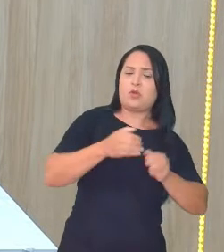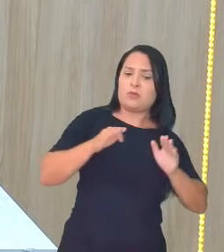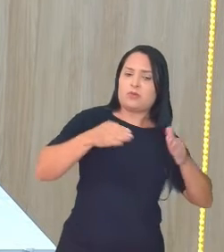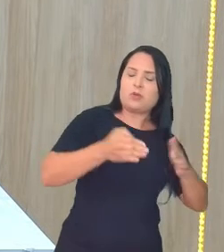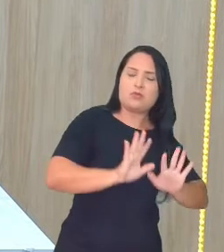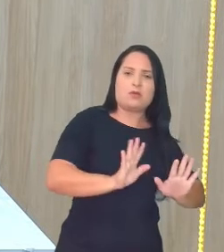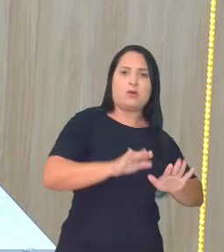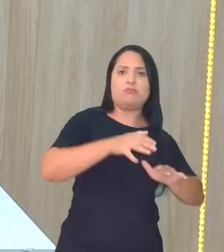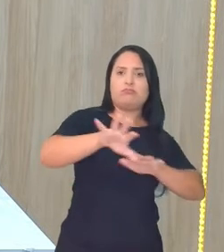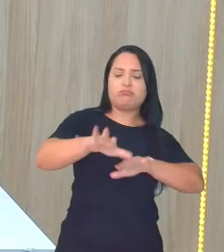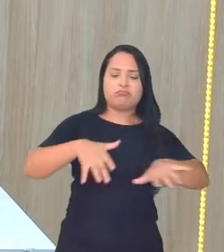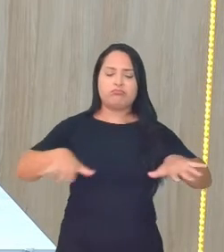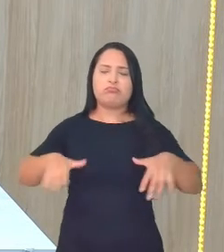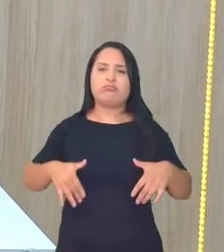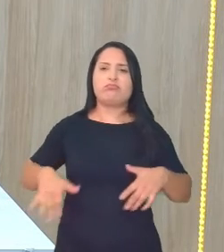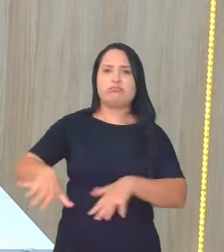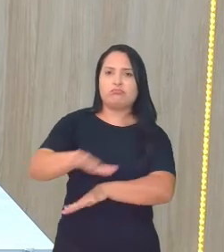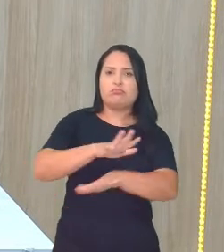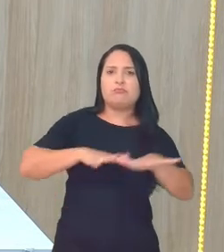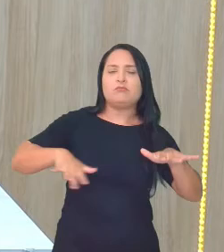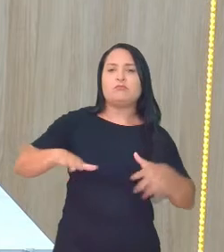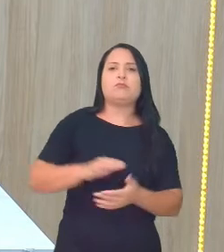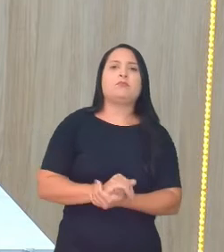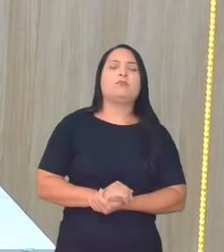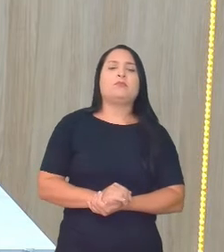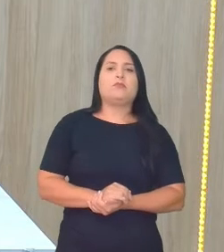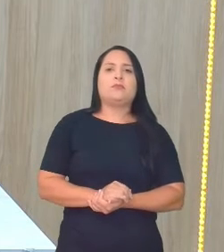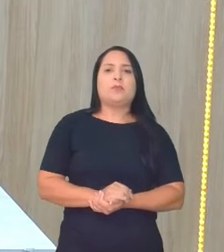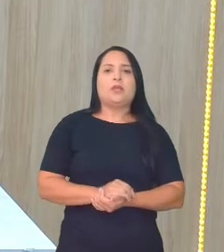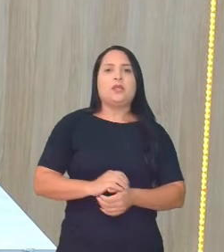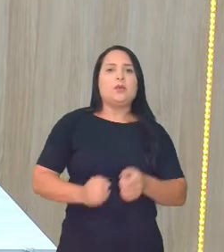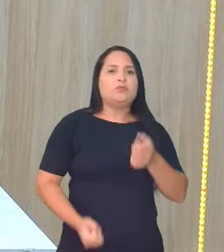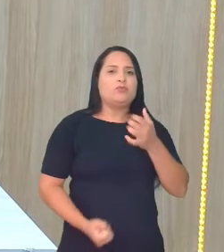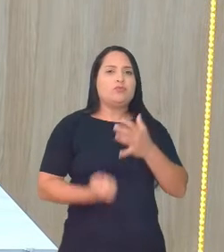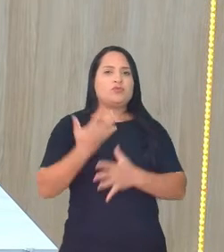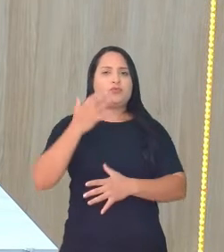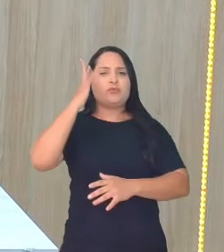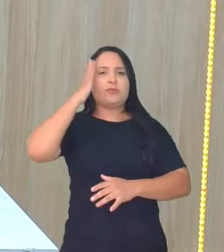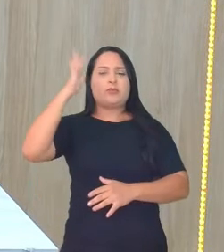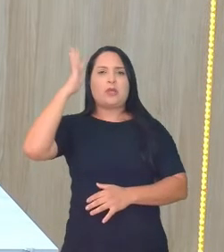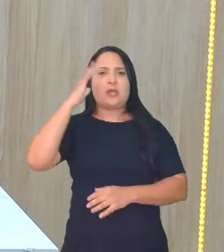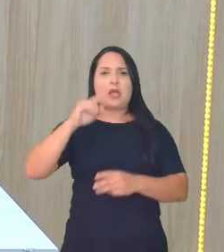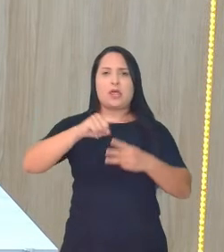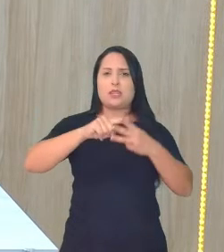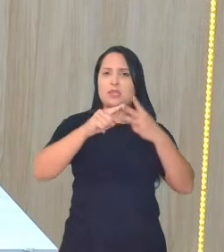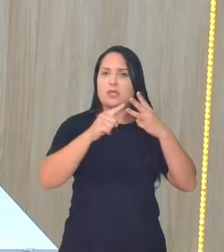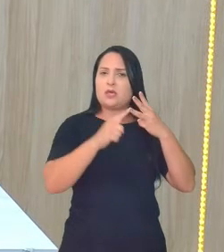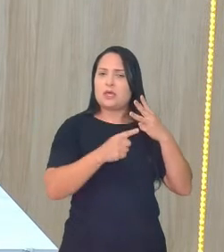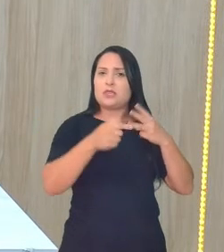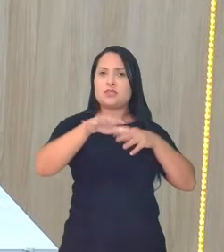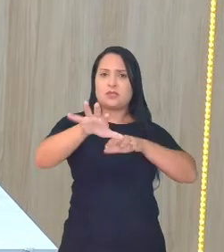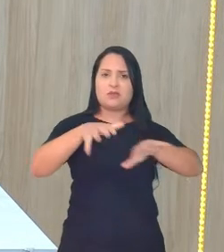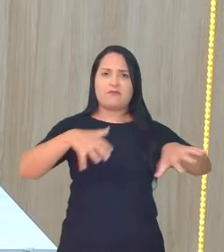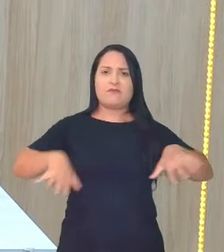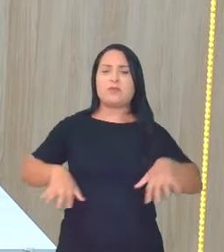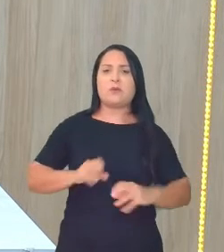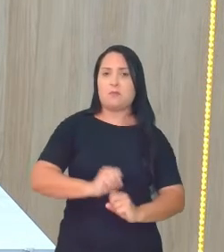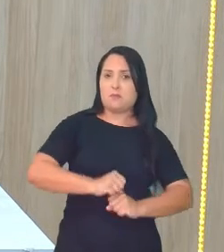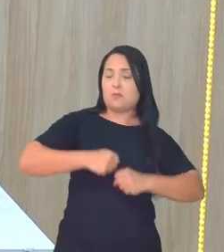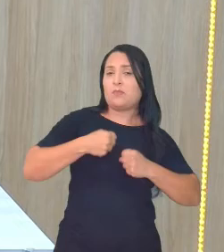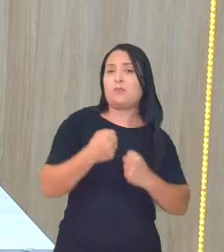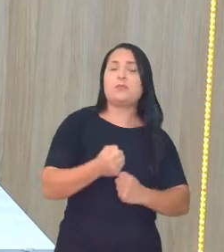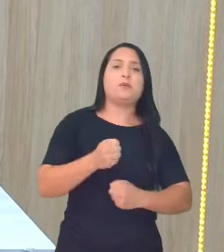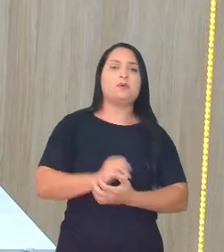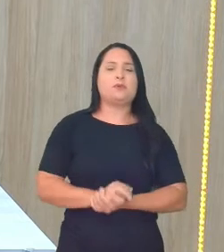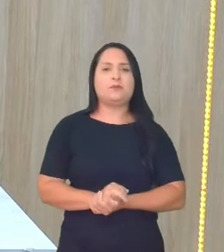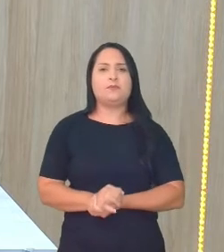por isso que a ideia, né, quando se surgiu esses ideais da tripartição, era de dividir esses poderes para que